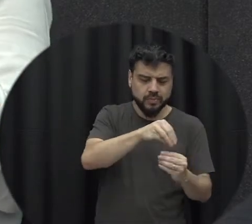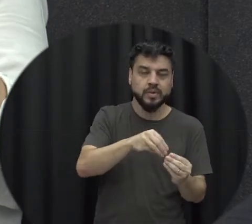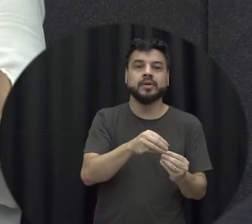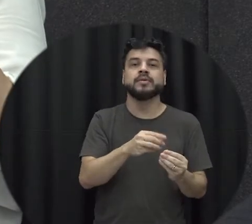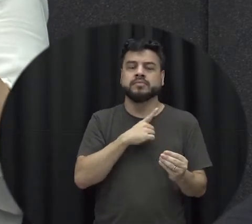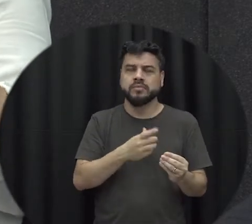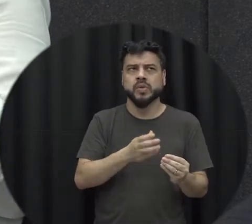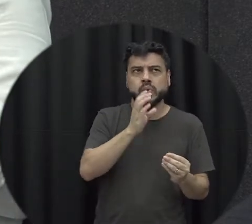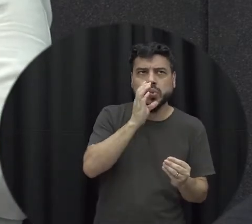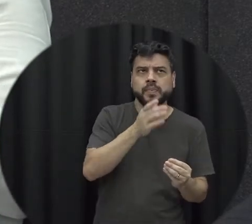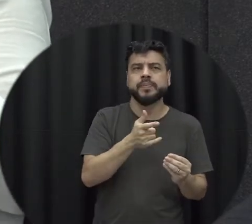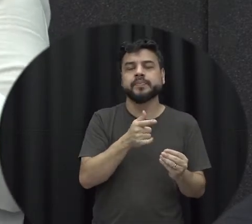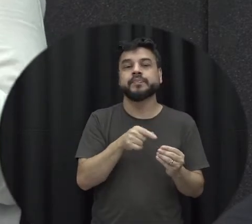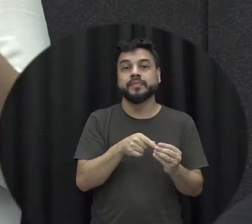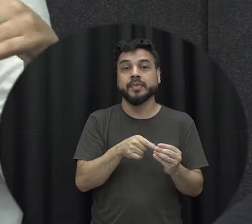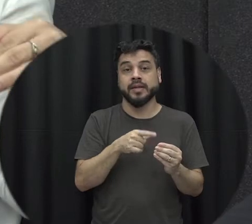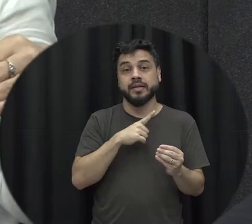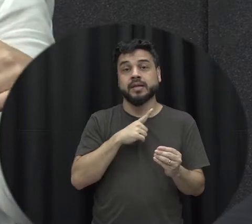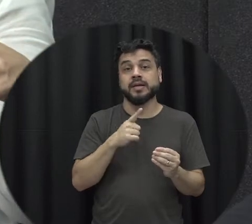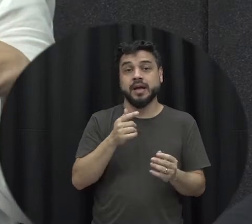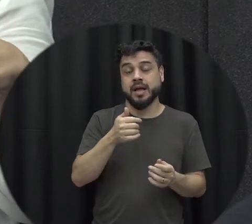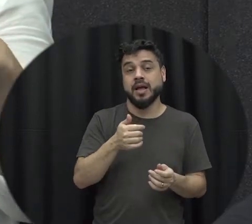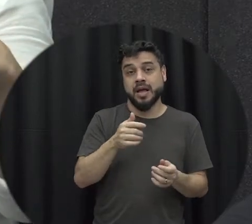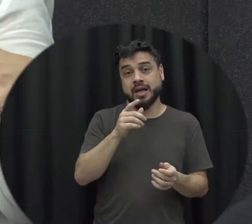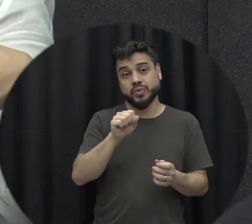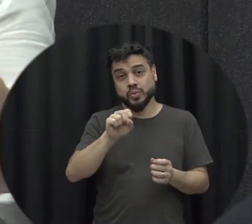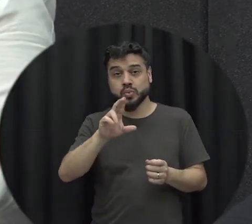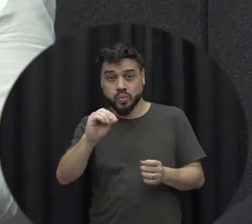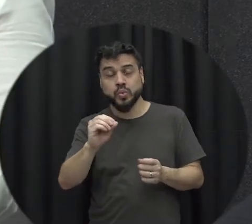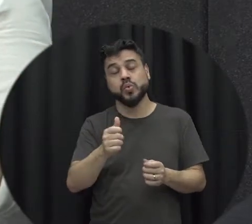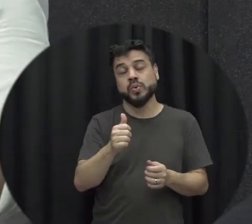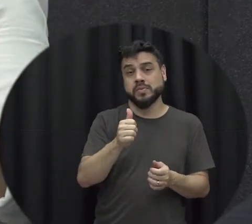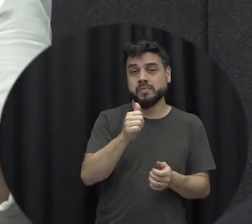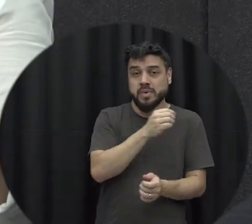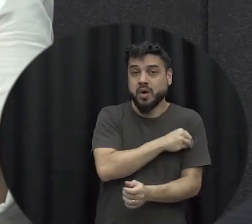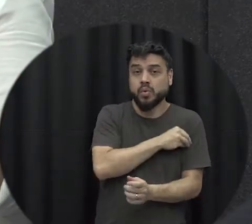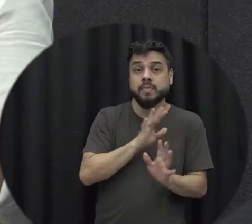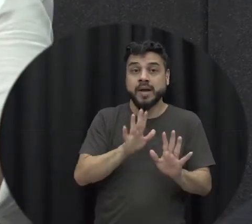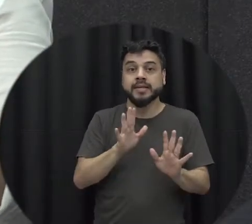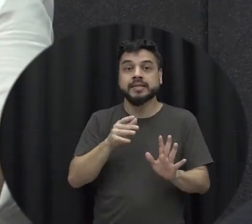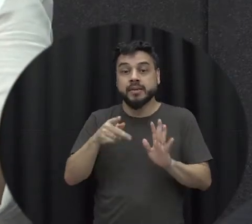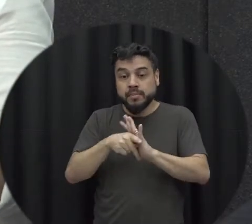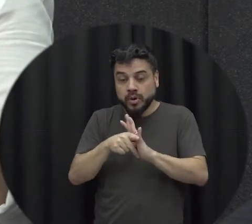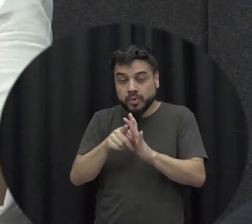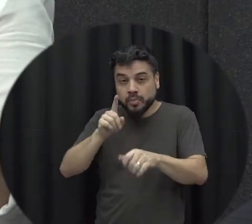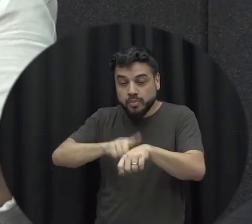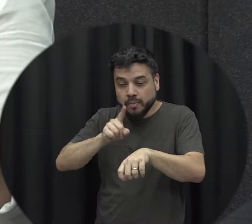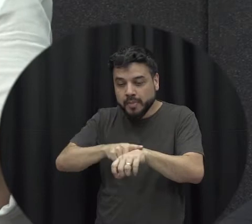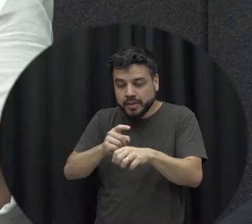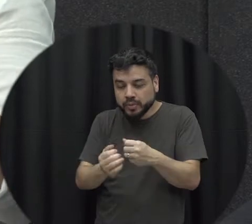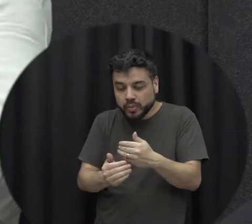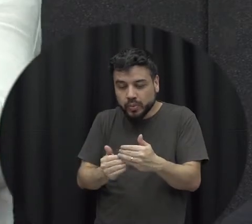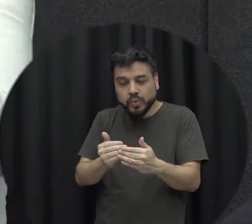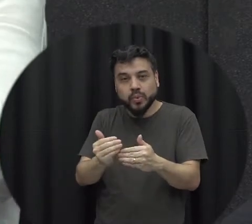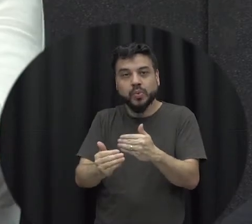fermentando, produzindo esse álcool, ele produz um monte de outras coisas. Então, são os compostos que a gente chama de metabolismo